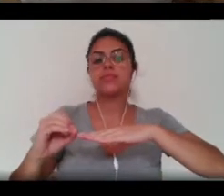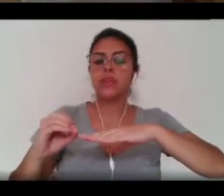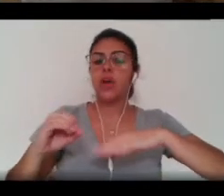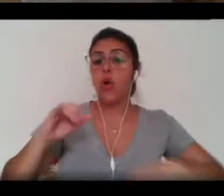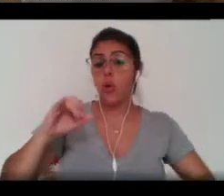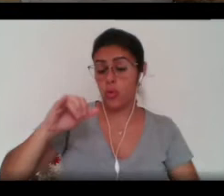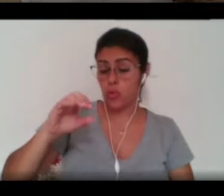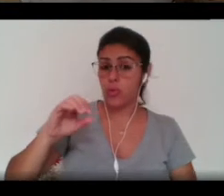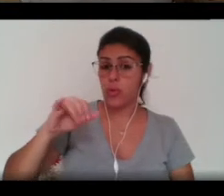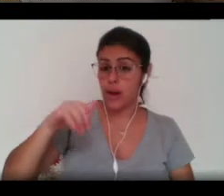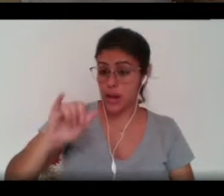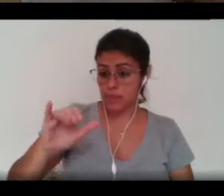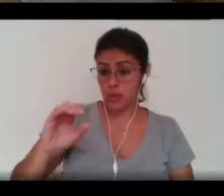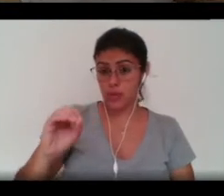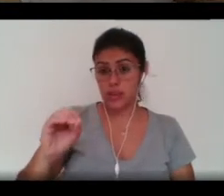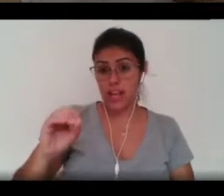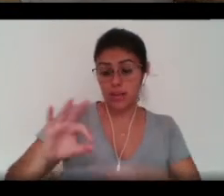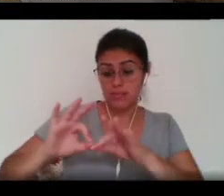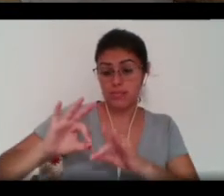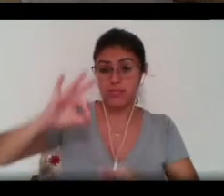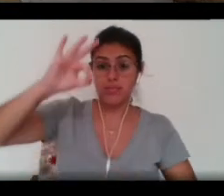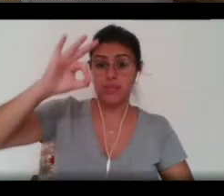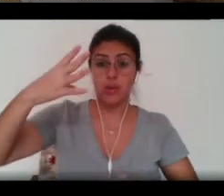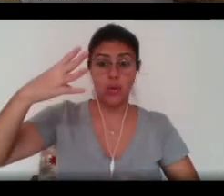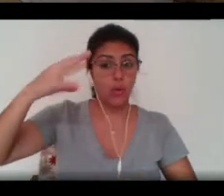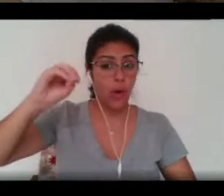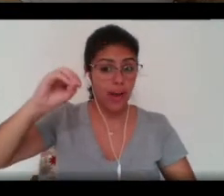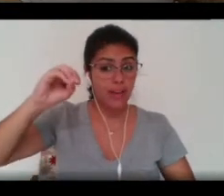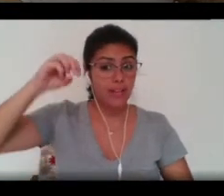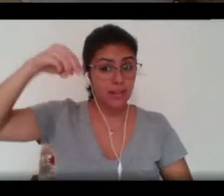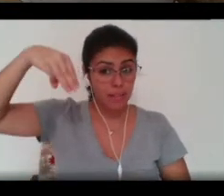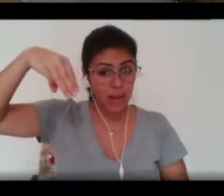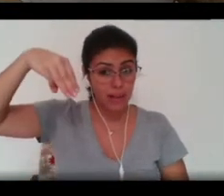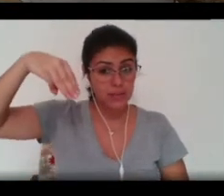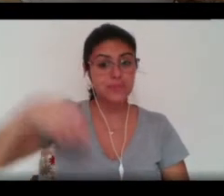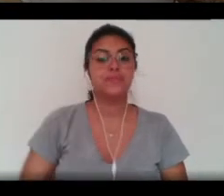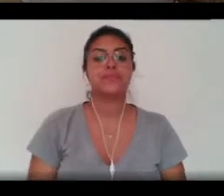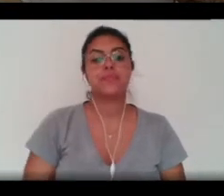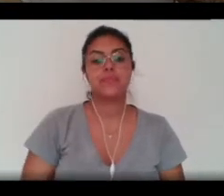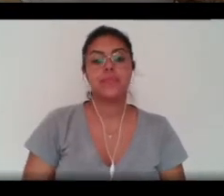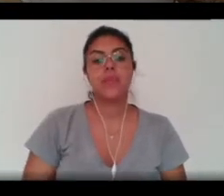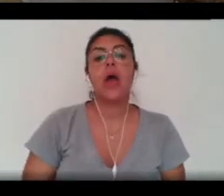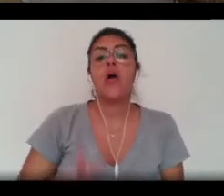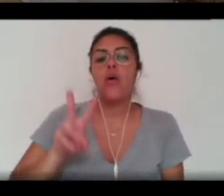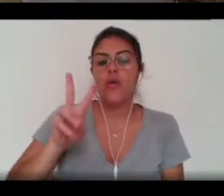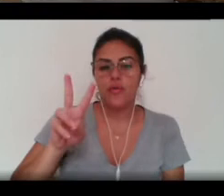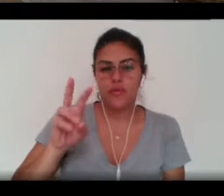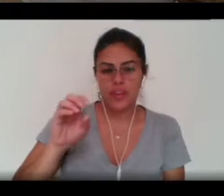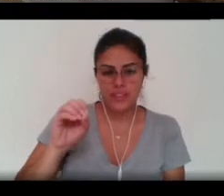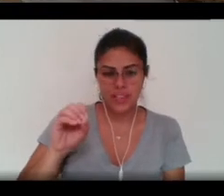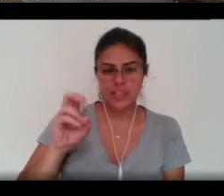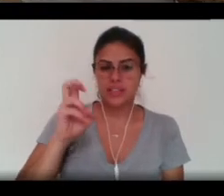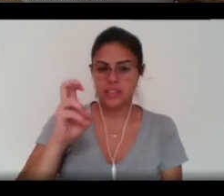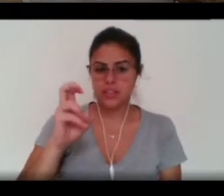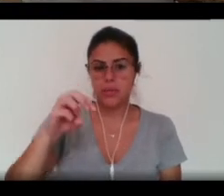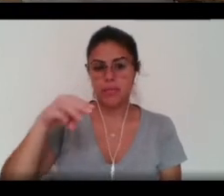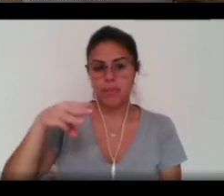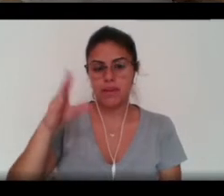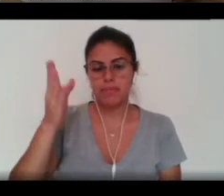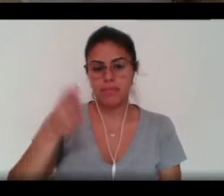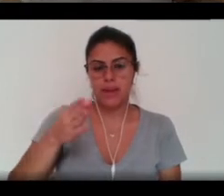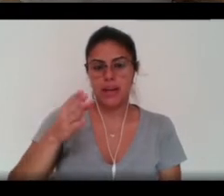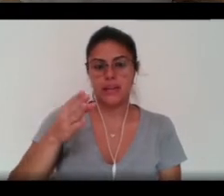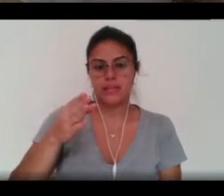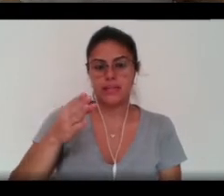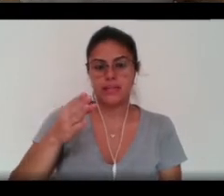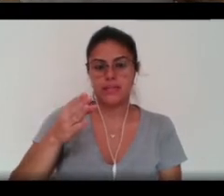0, né? O y0 é 40 metros, o v0 é 5 metros por segundo, eu vou multiplicar isso